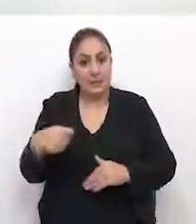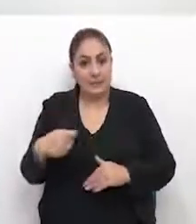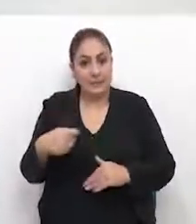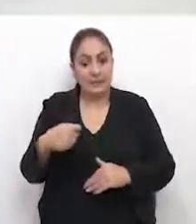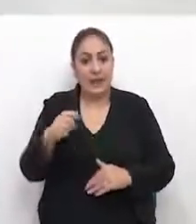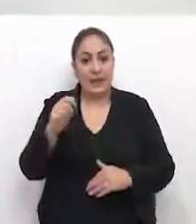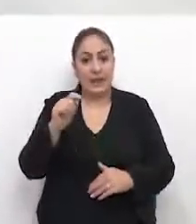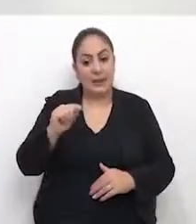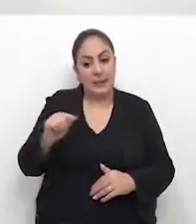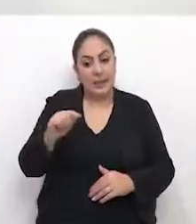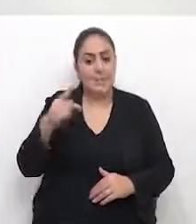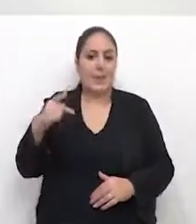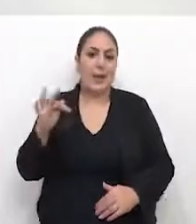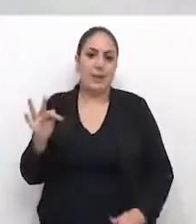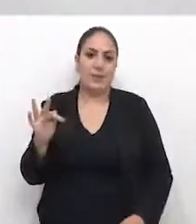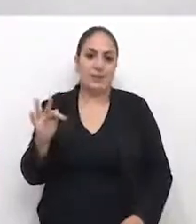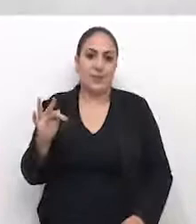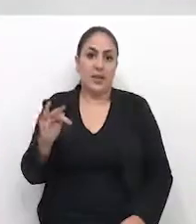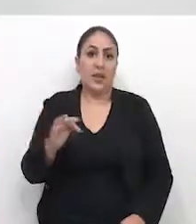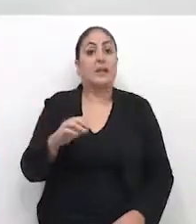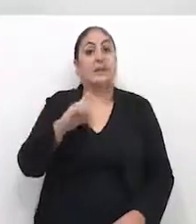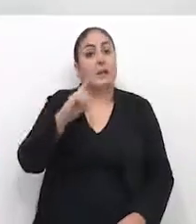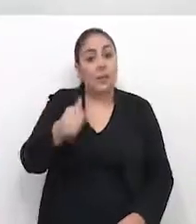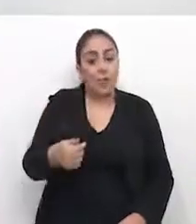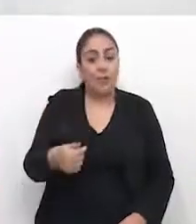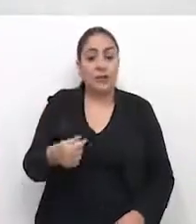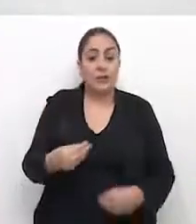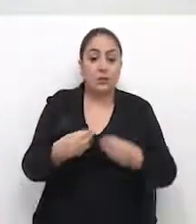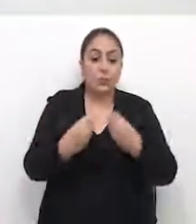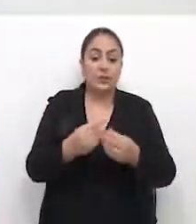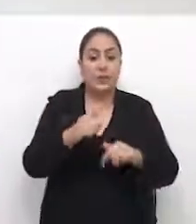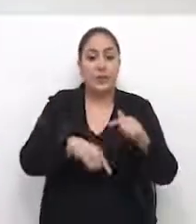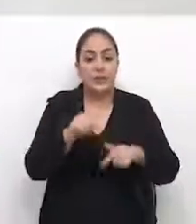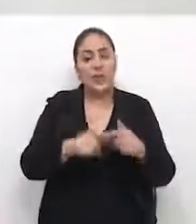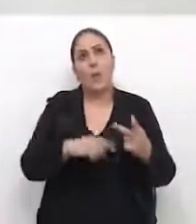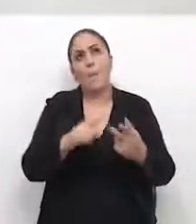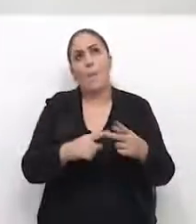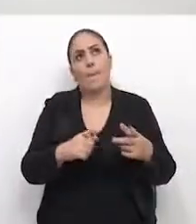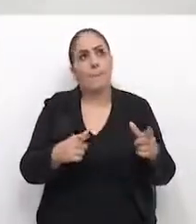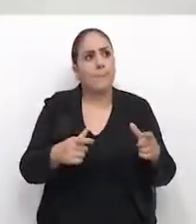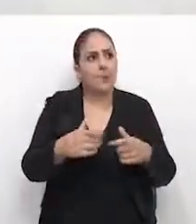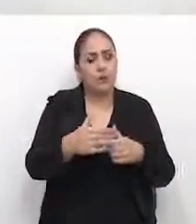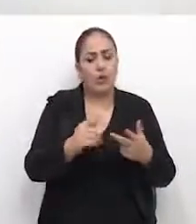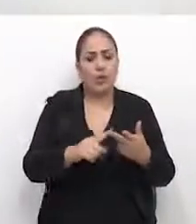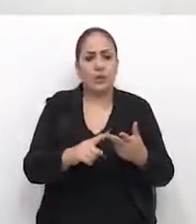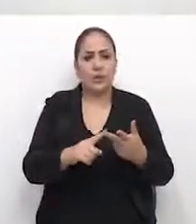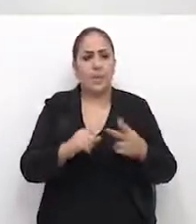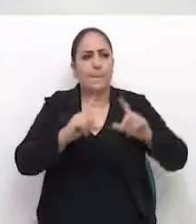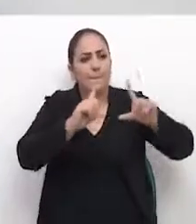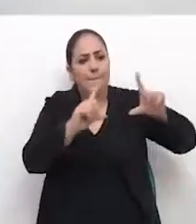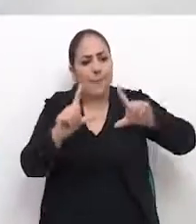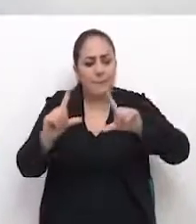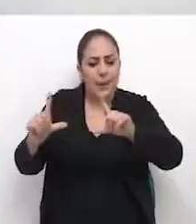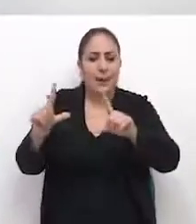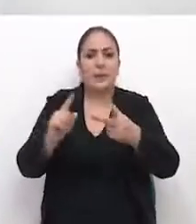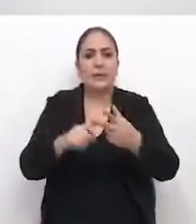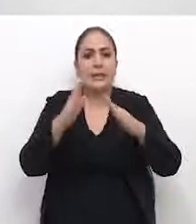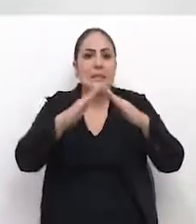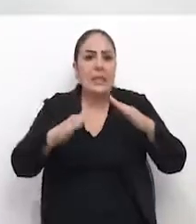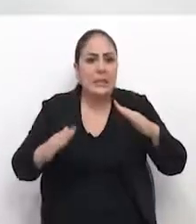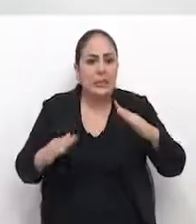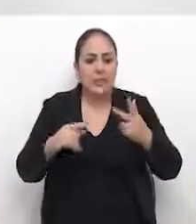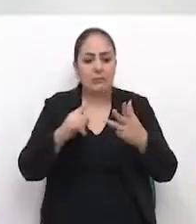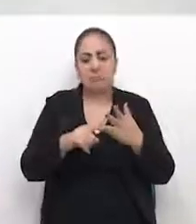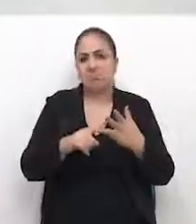@arqui_para_quem_mais_precisa_pf. E a segunda forma é pela doação de materiais, sejam eles blocos cerâmicos, revestimentos, louças e